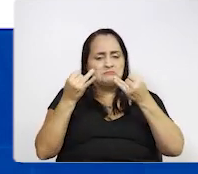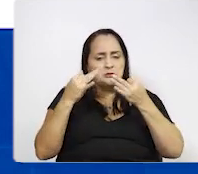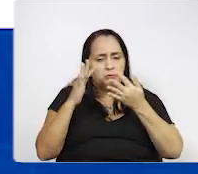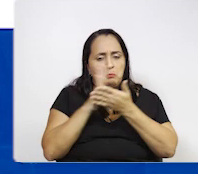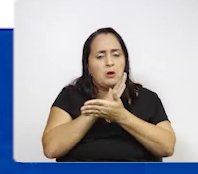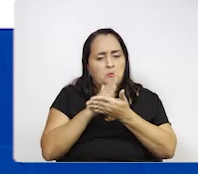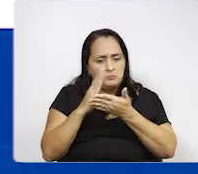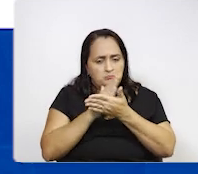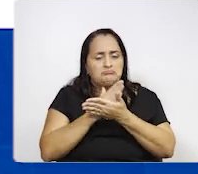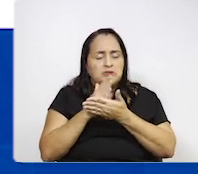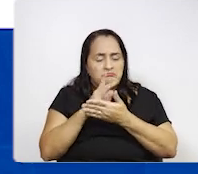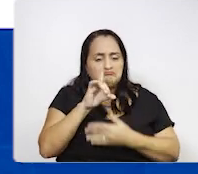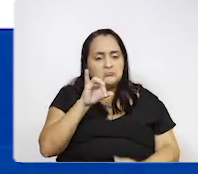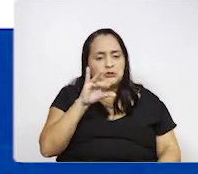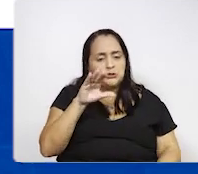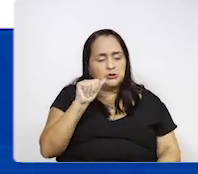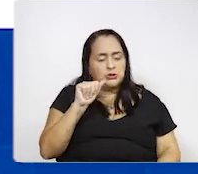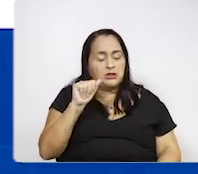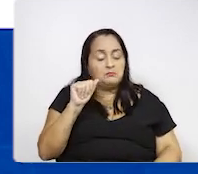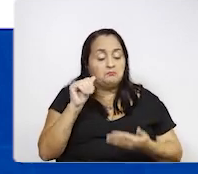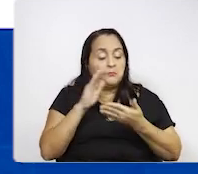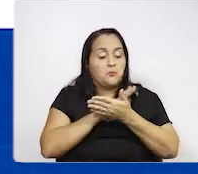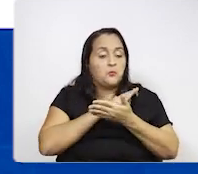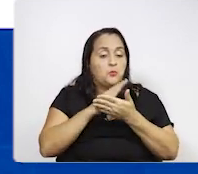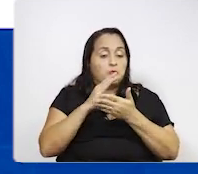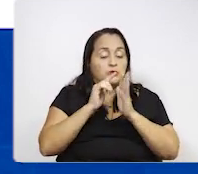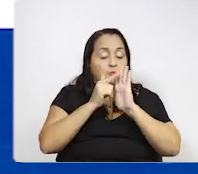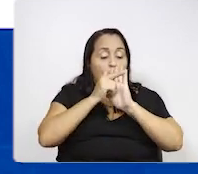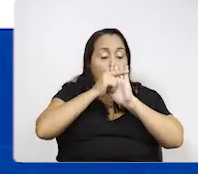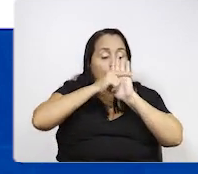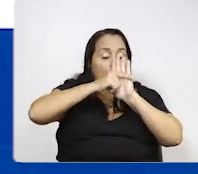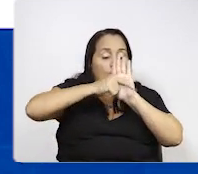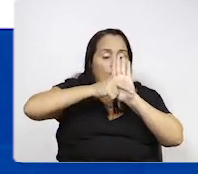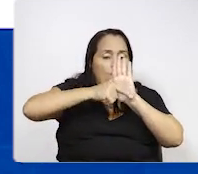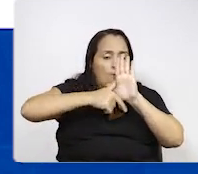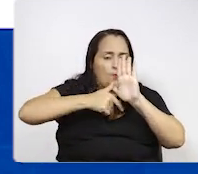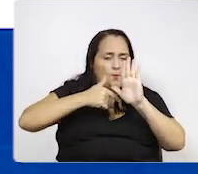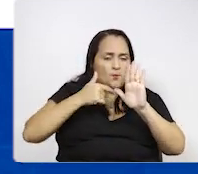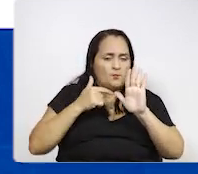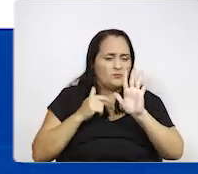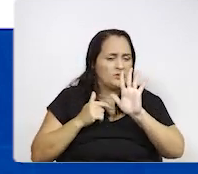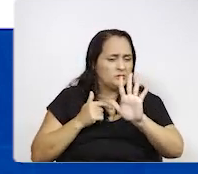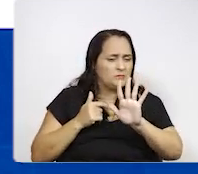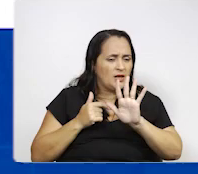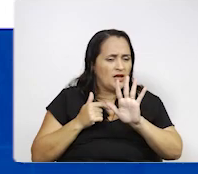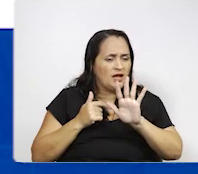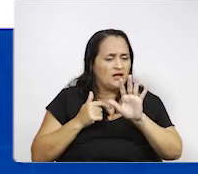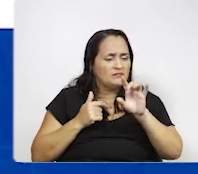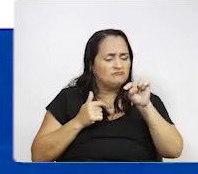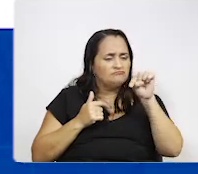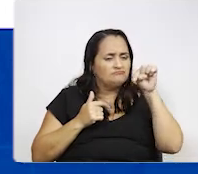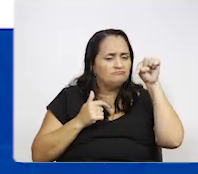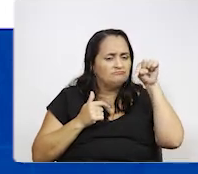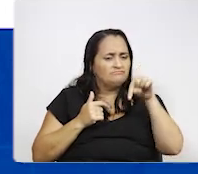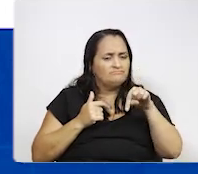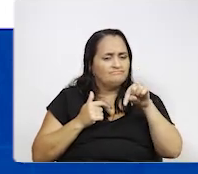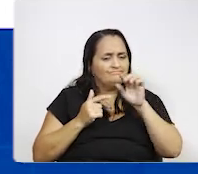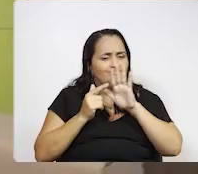deu dica, outras ele deixou totalmente em branco. A que está totalmente em branco,